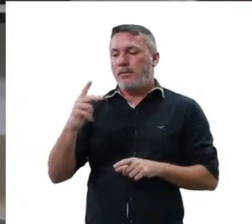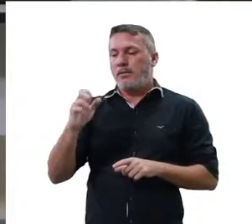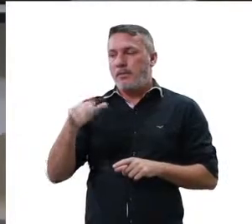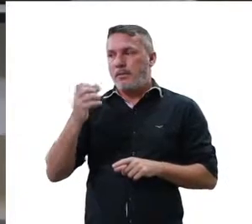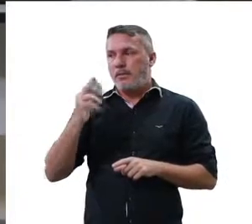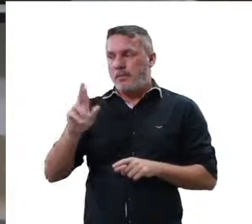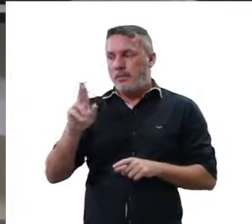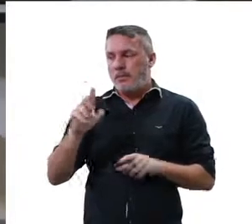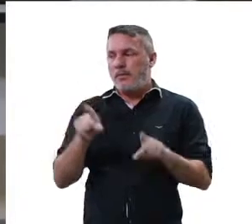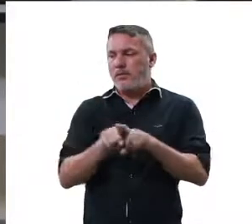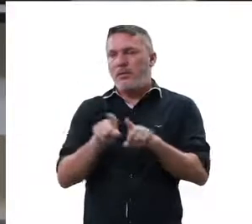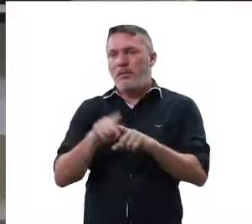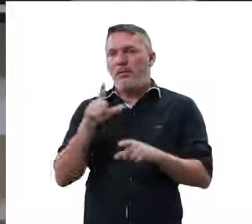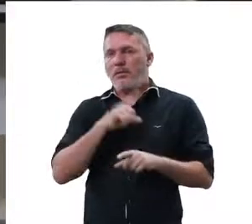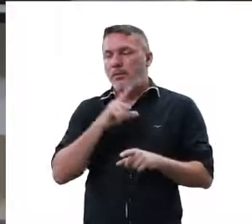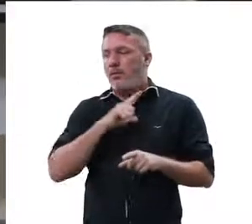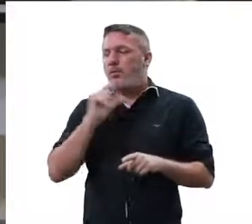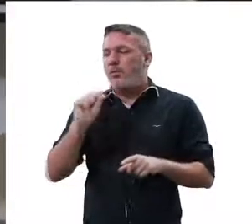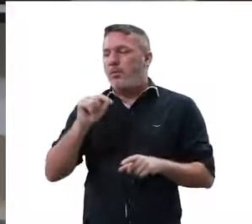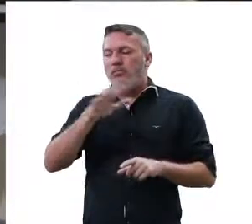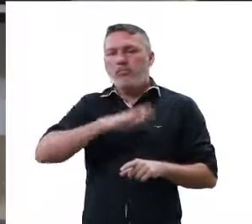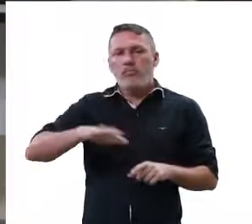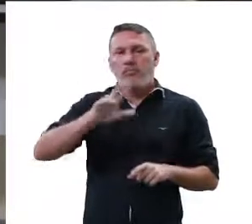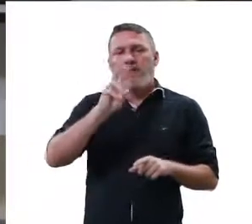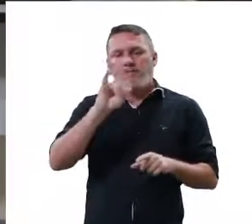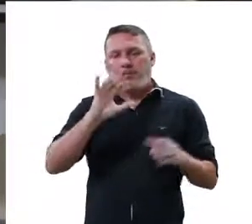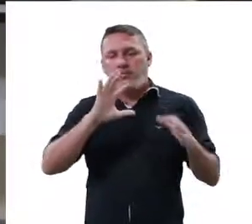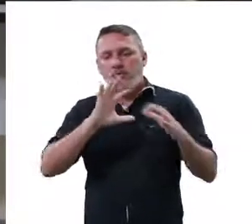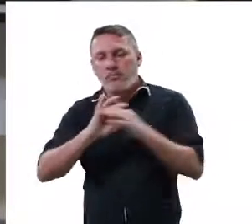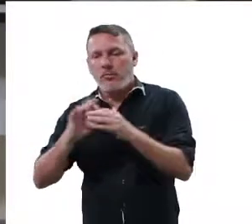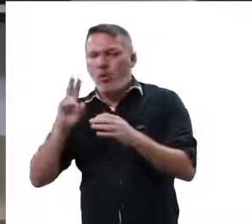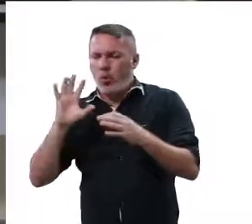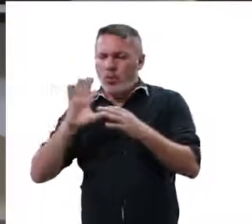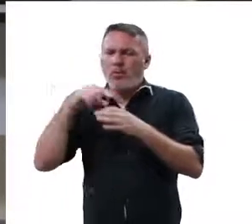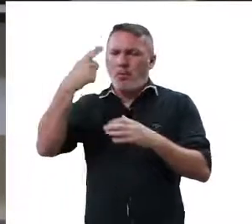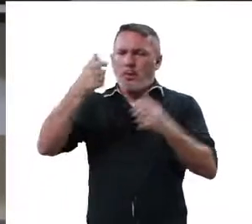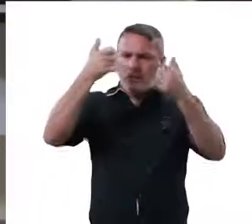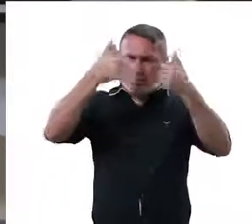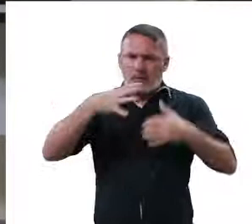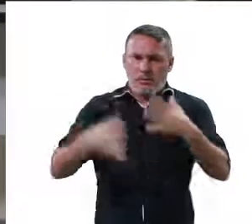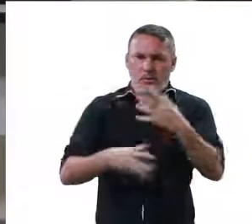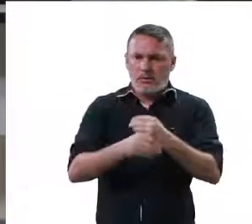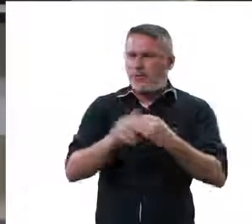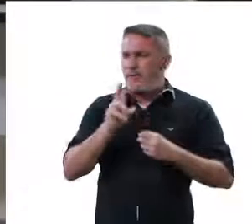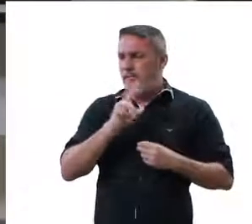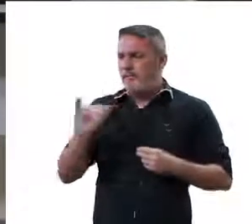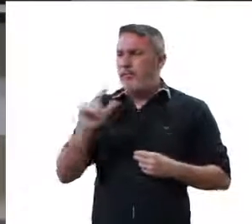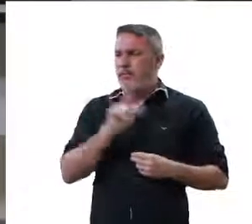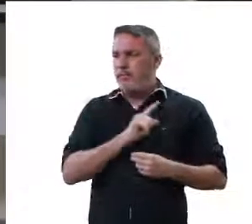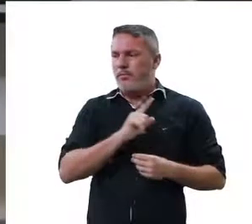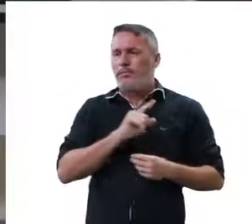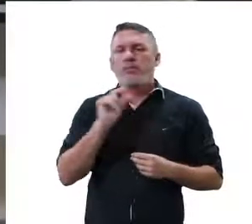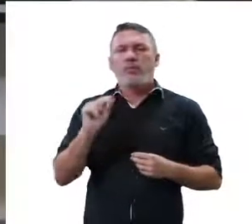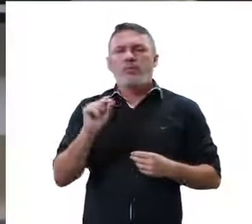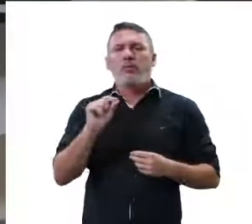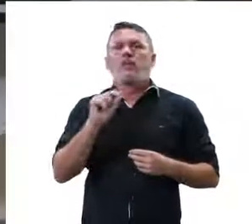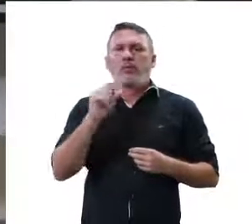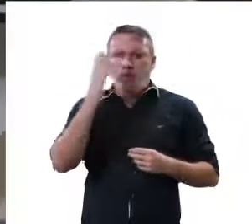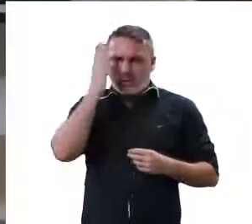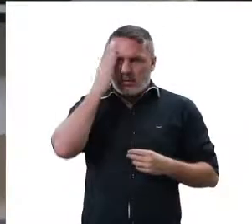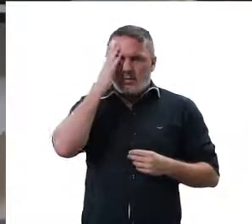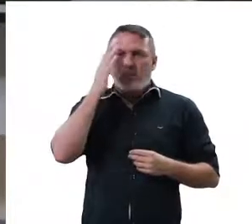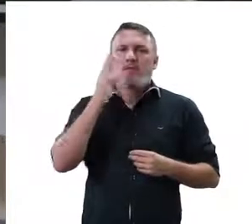Herbert Spencer, ele tem um conceito que vocês vão tomar contato mais à frente, chamado